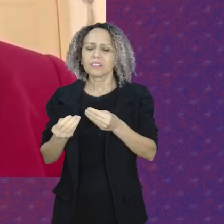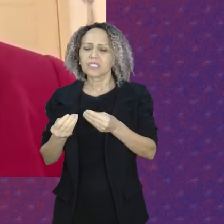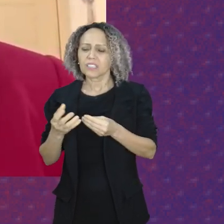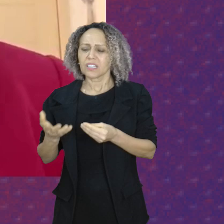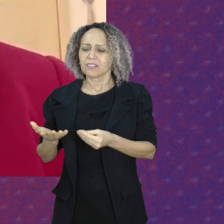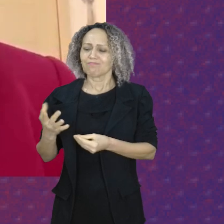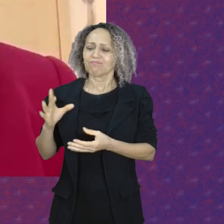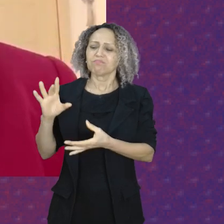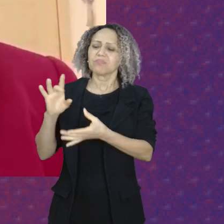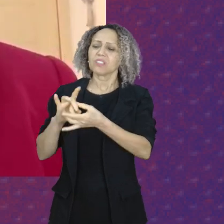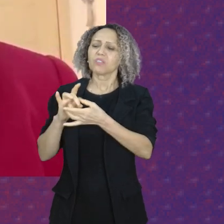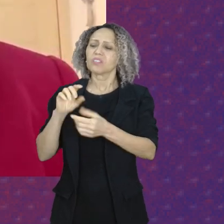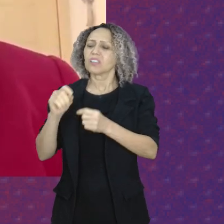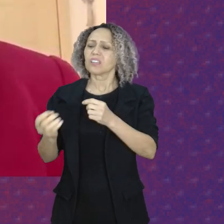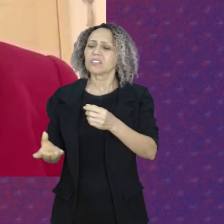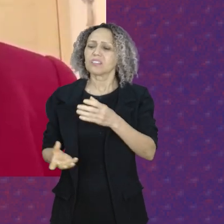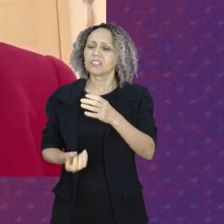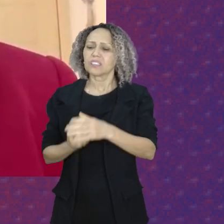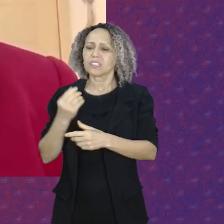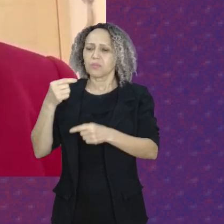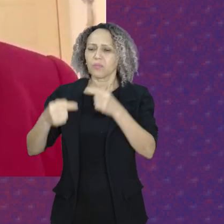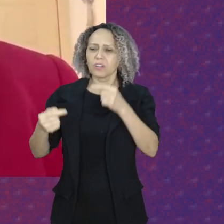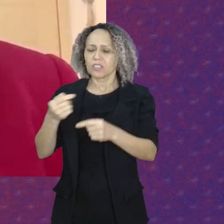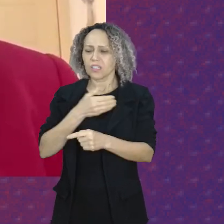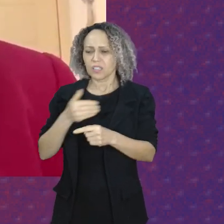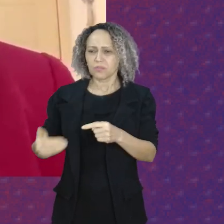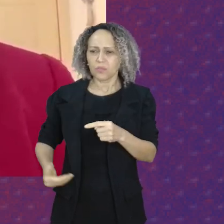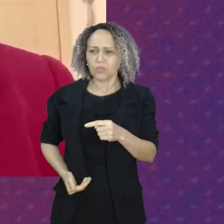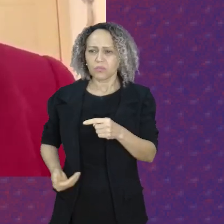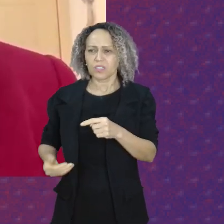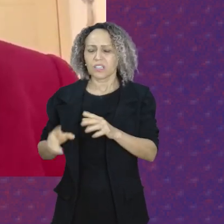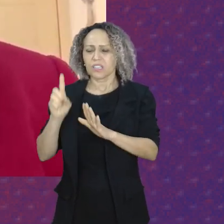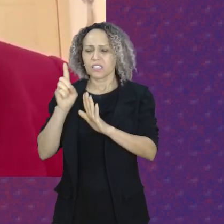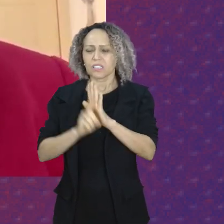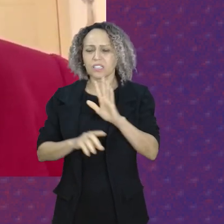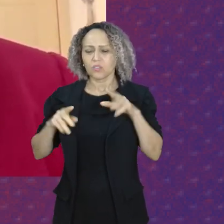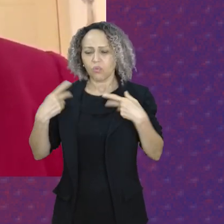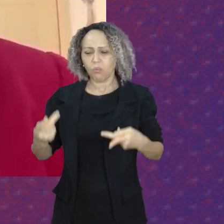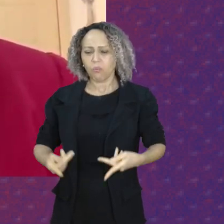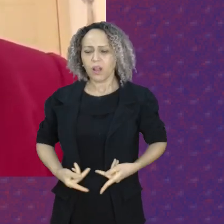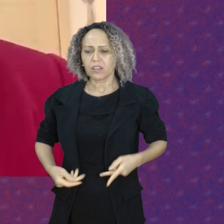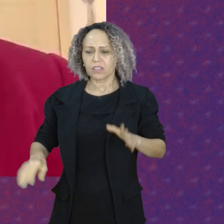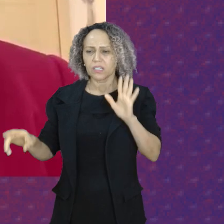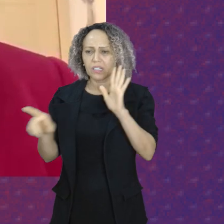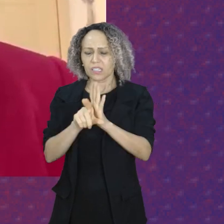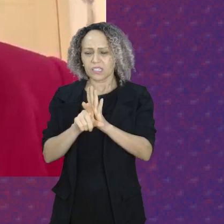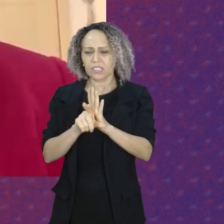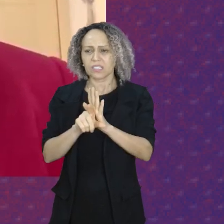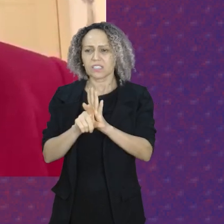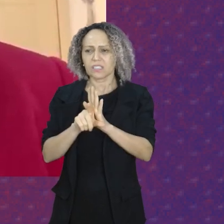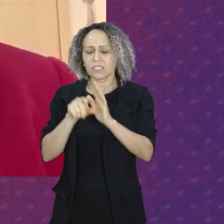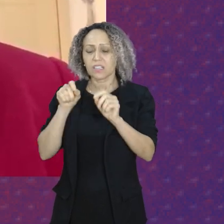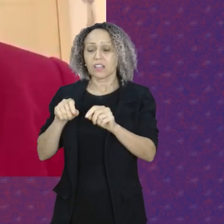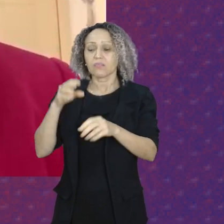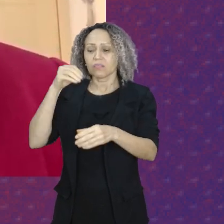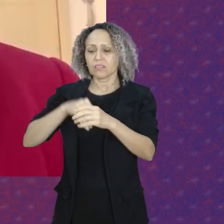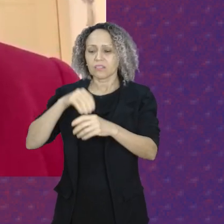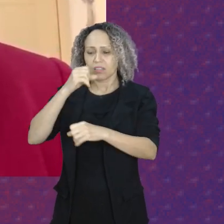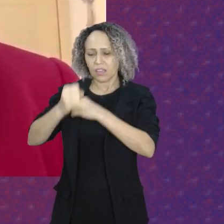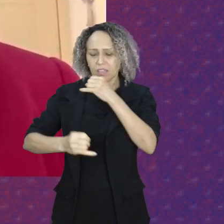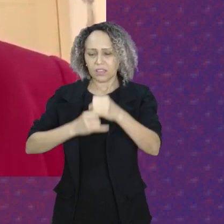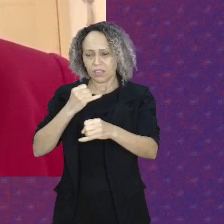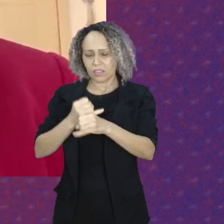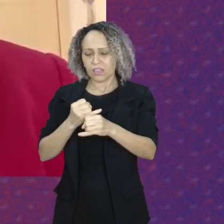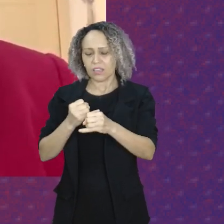você implementa políticas públicas de direitos humanos e legislação para direitos humanos na internet. Então, estes são os